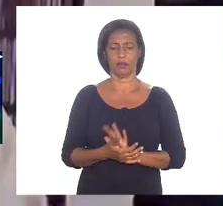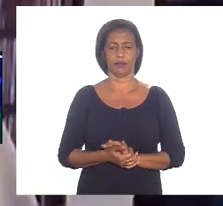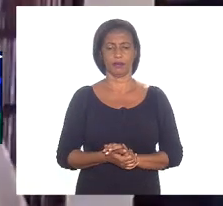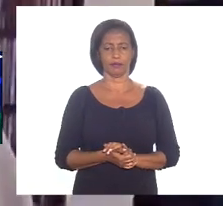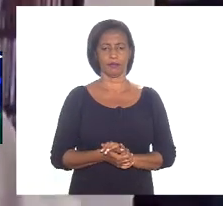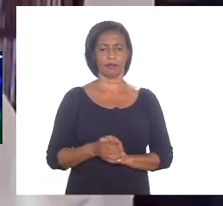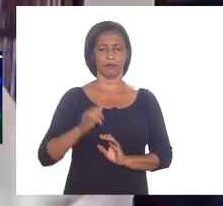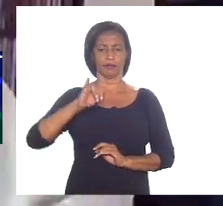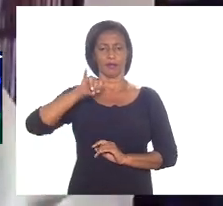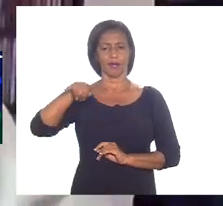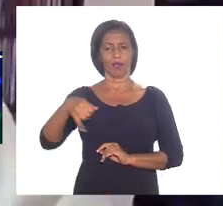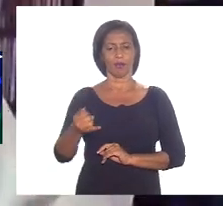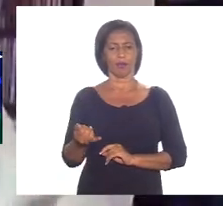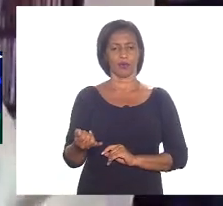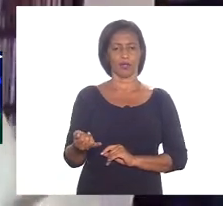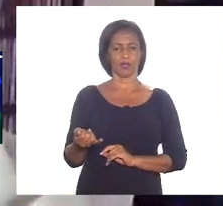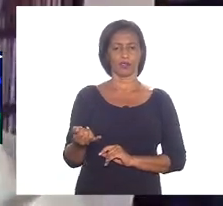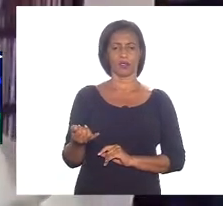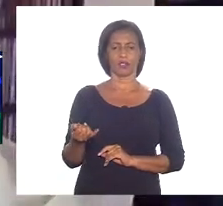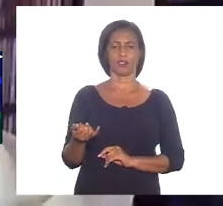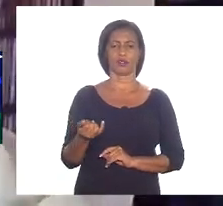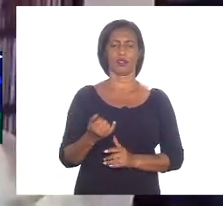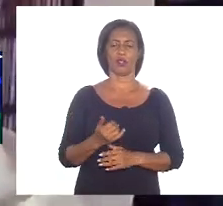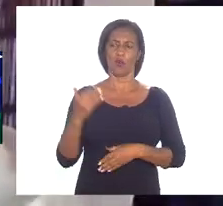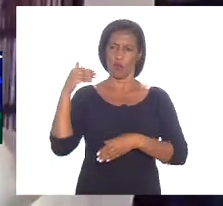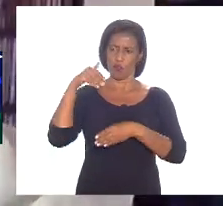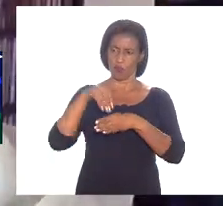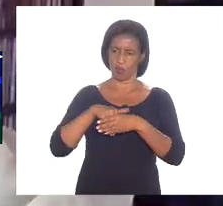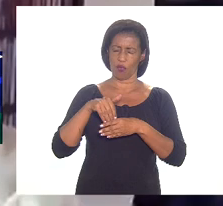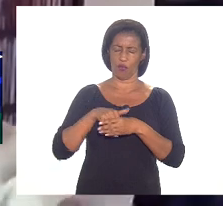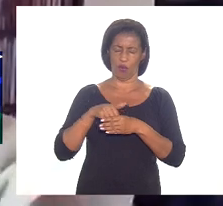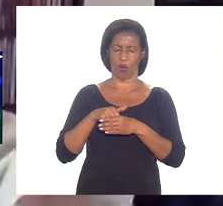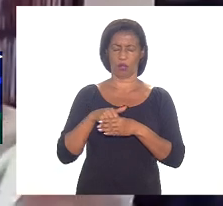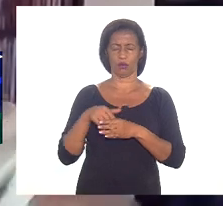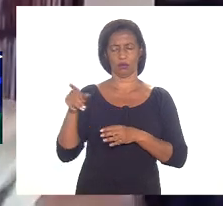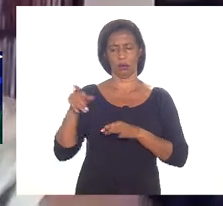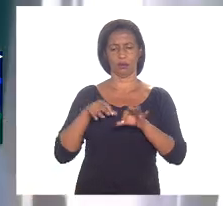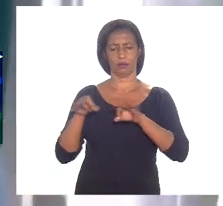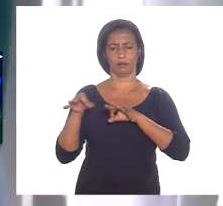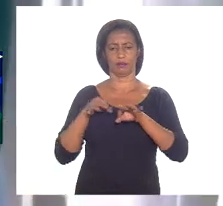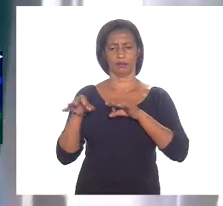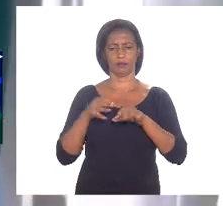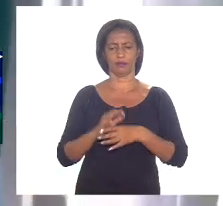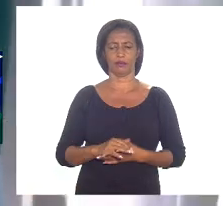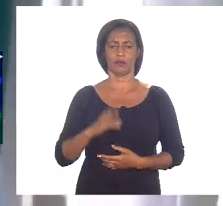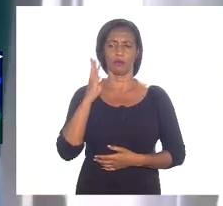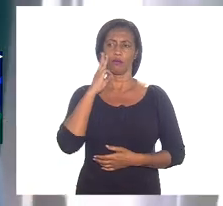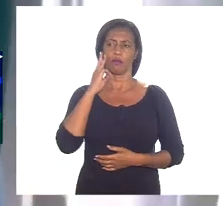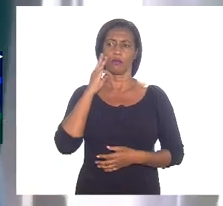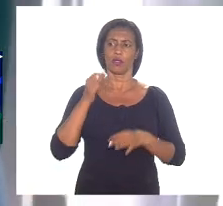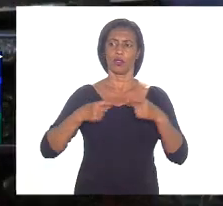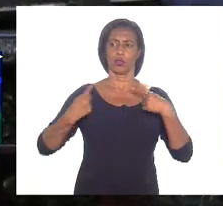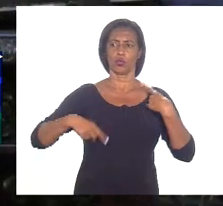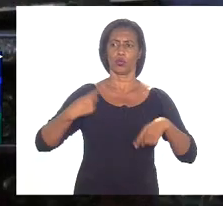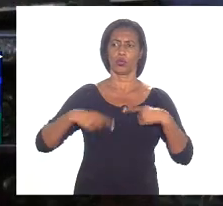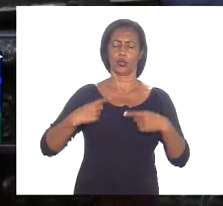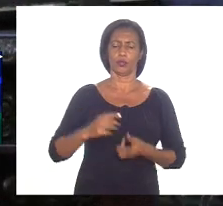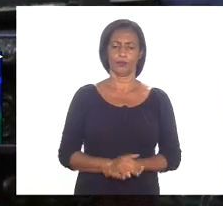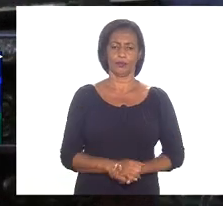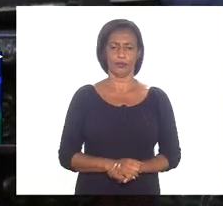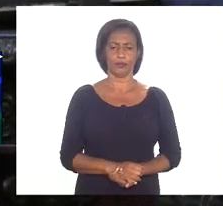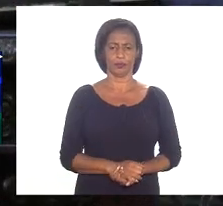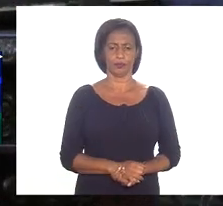aproveitando para solicitar o Vasco favorável exatamente a história obrigado obrigado Eleomar para discutir deputado